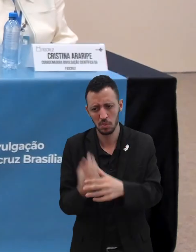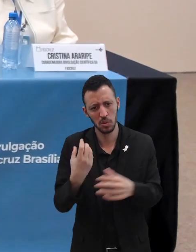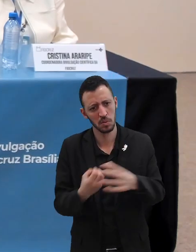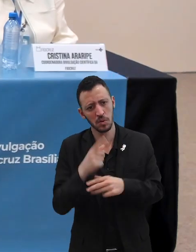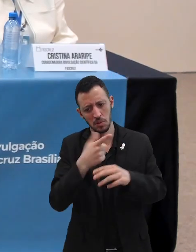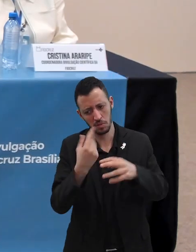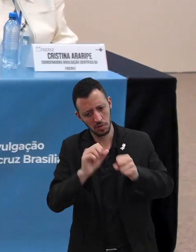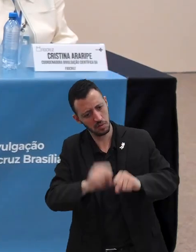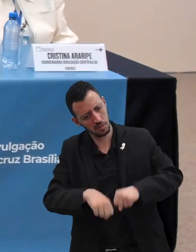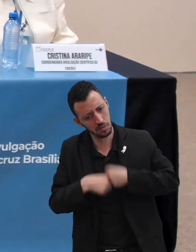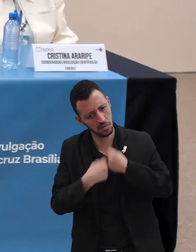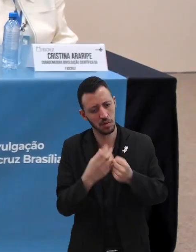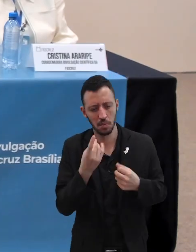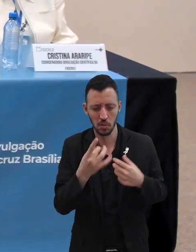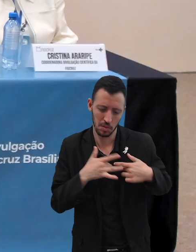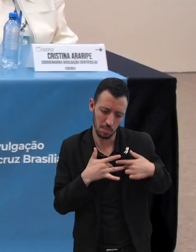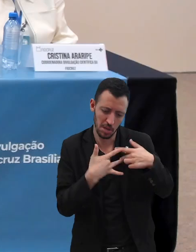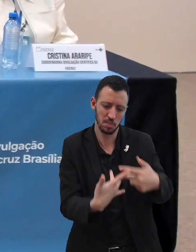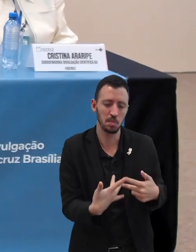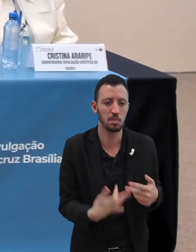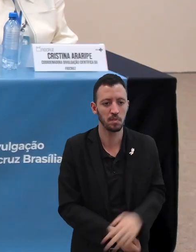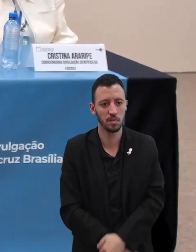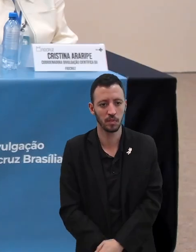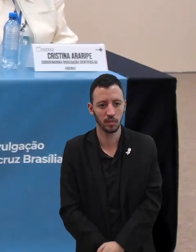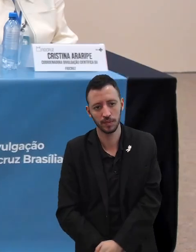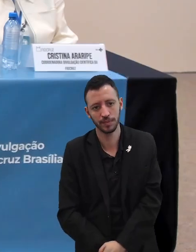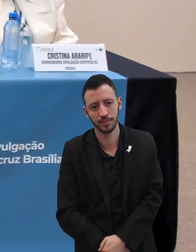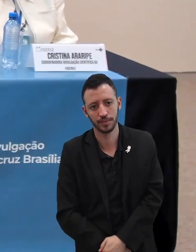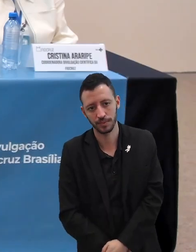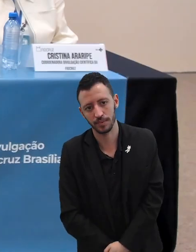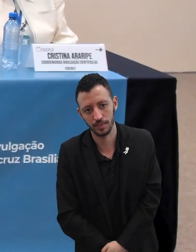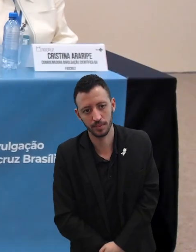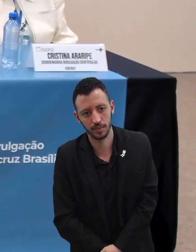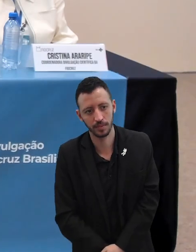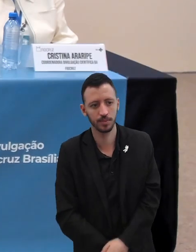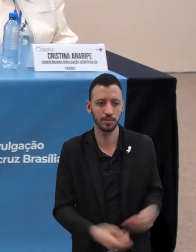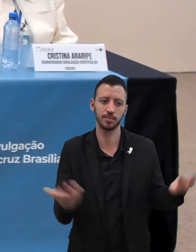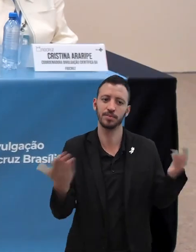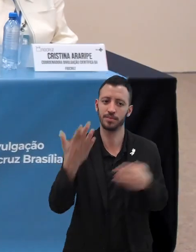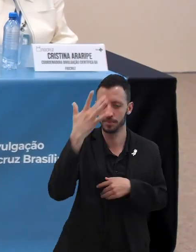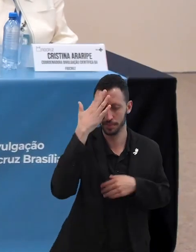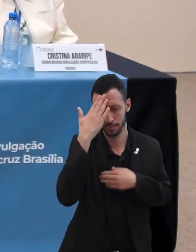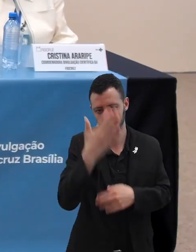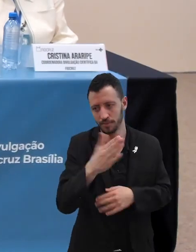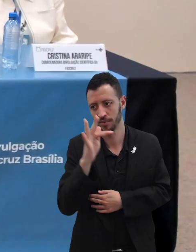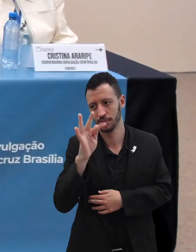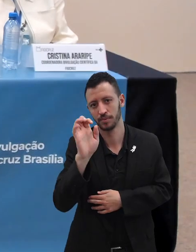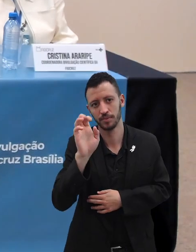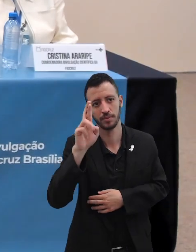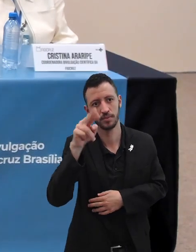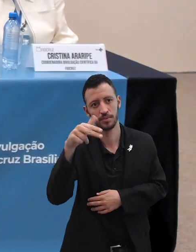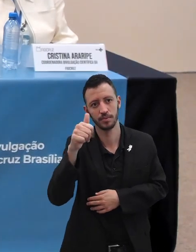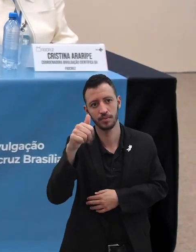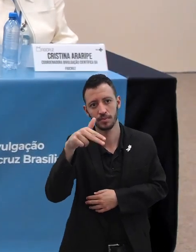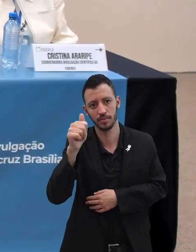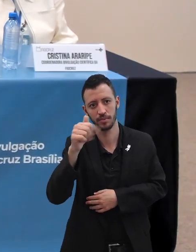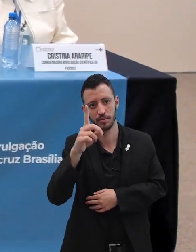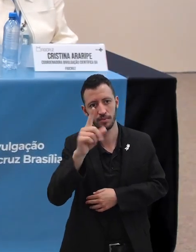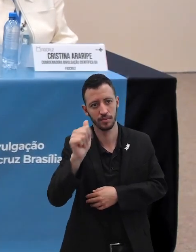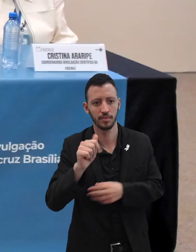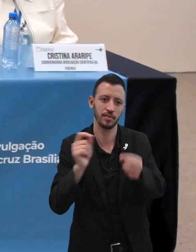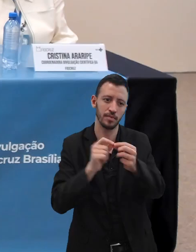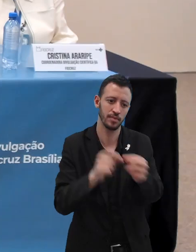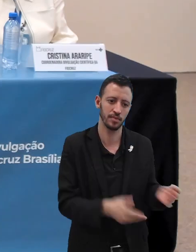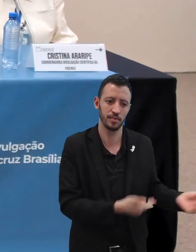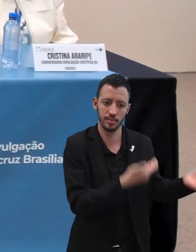fôlego, né? E com muita paixão. E quero aqui agradecer a Fernanda, Fernanda que